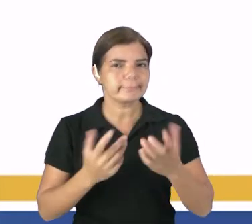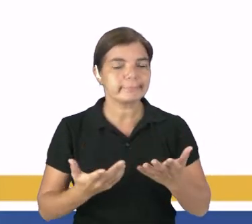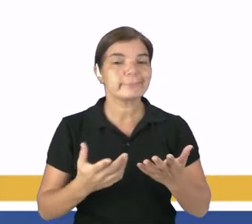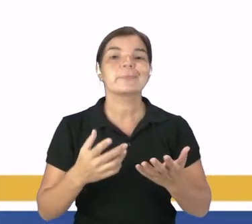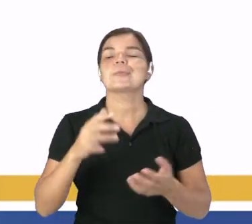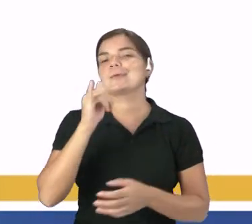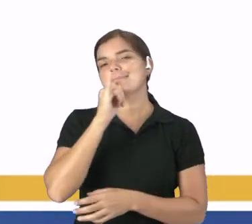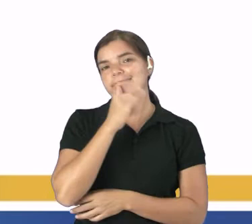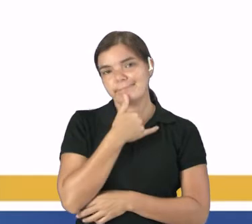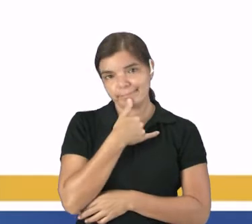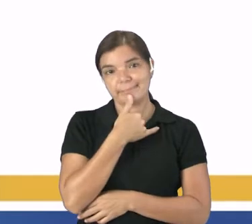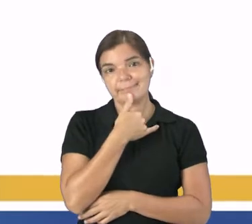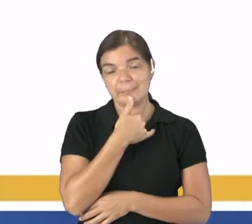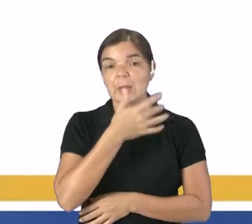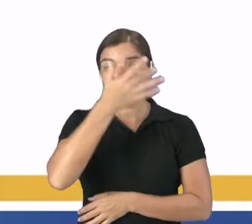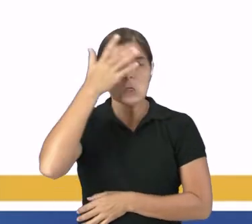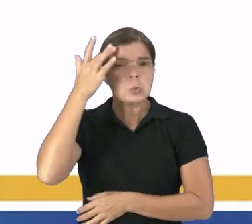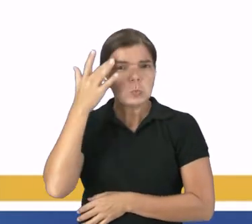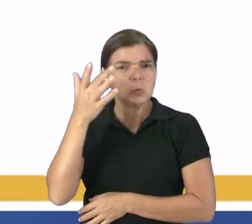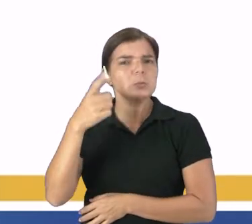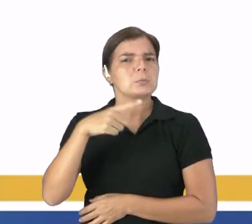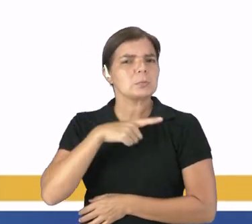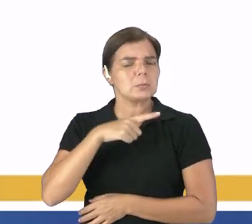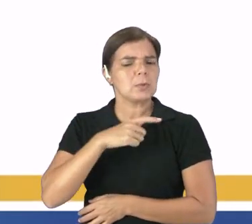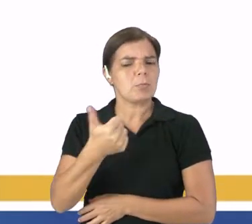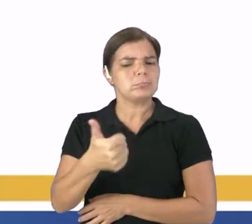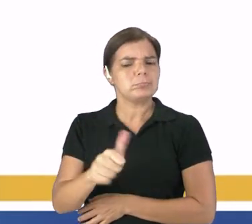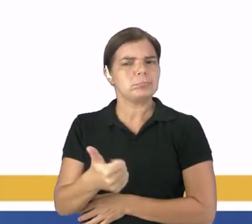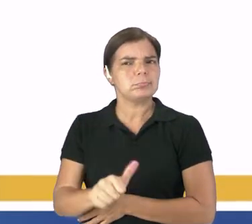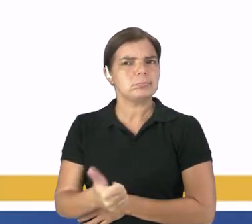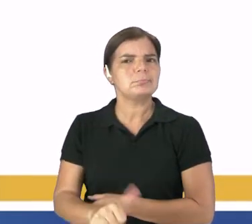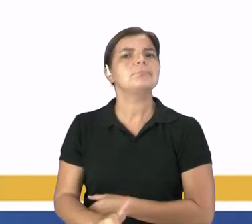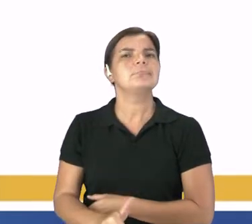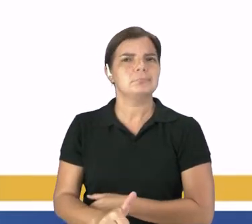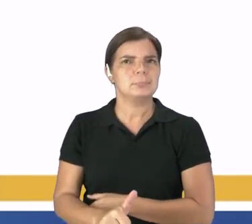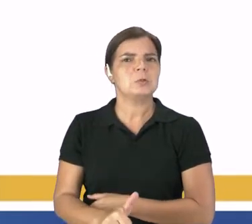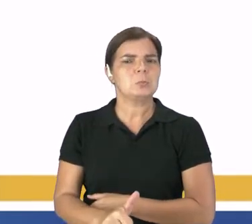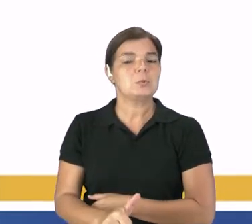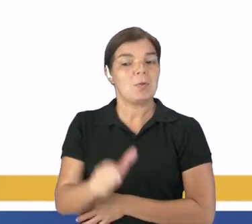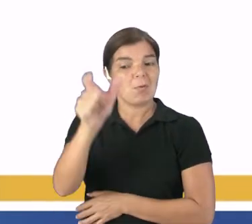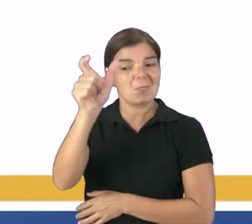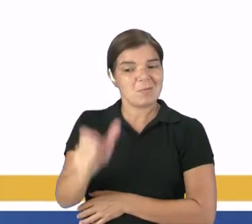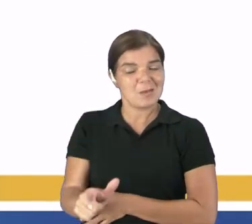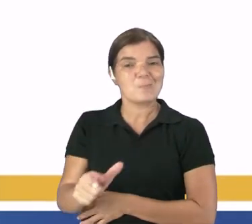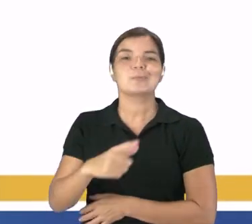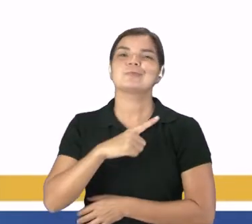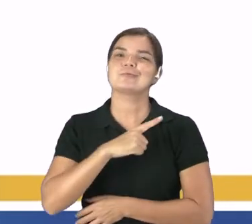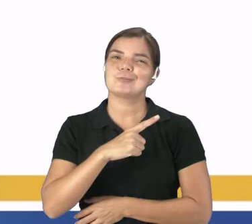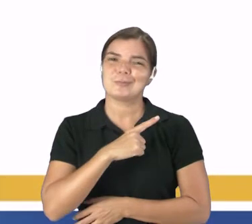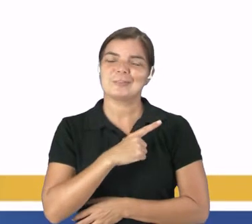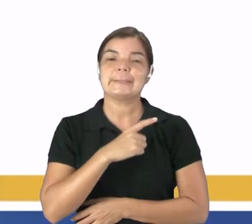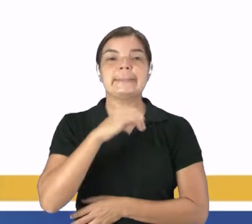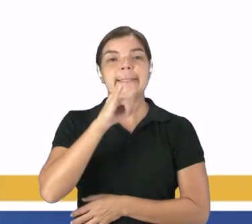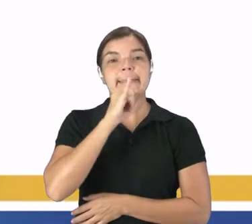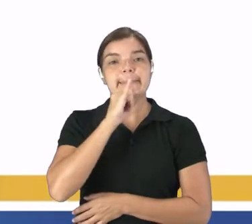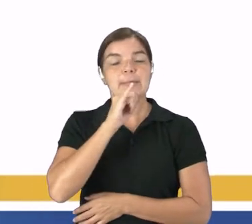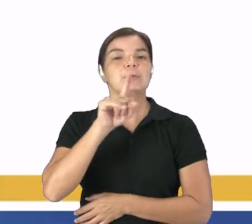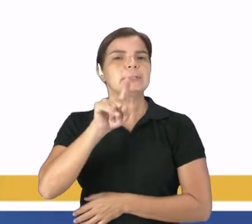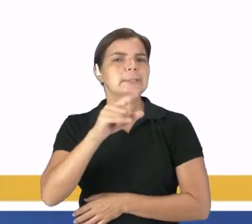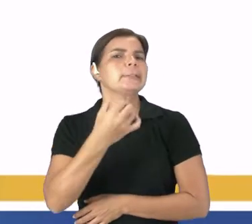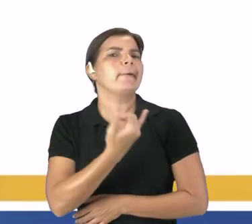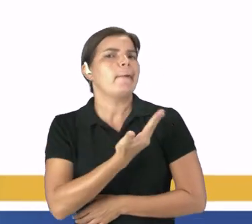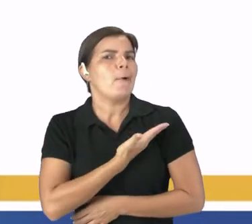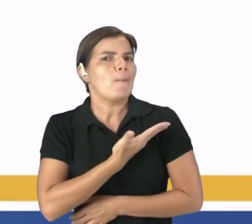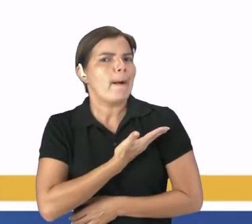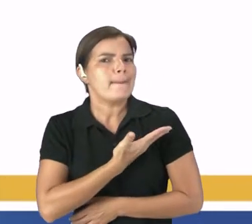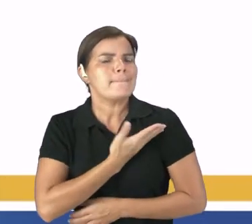que, infelizmente, as pessoas elas vão ser avaliadas, vão ser estereotipadas de acordo com aquilo que ela tem. Se tem um